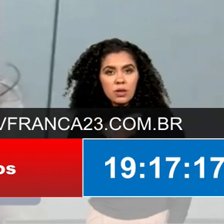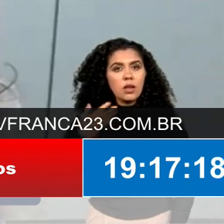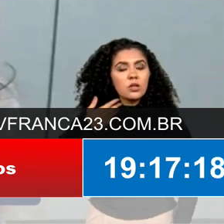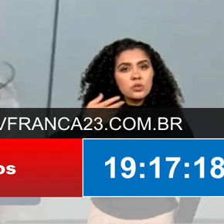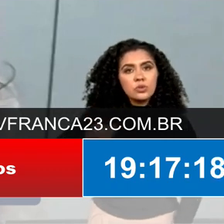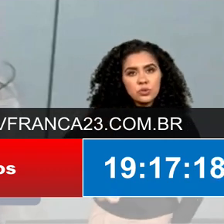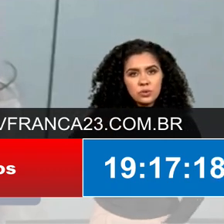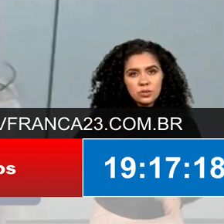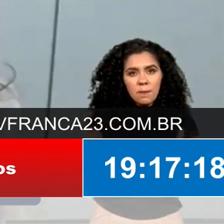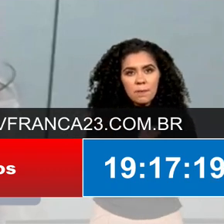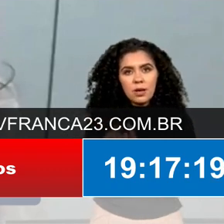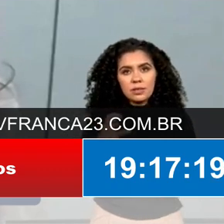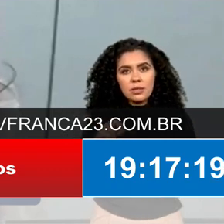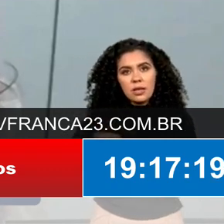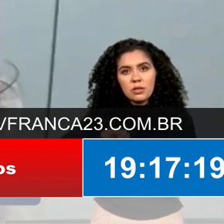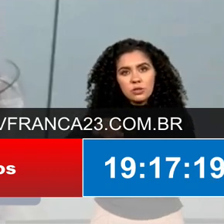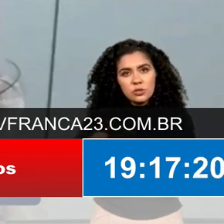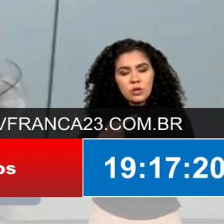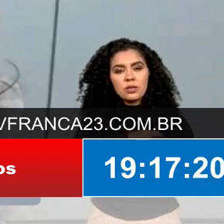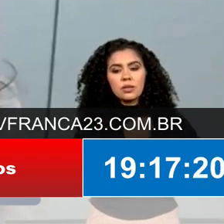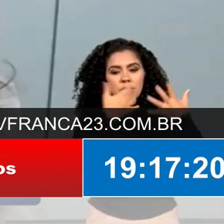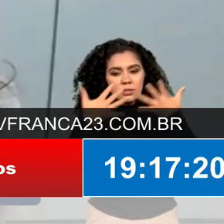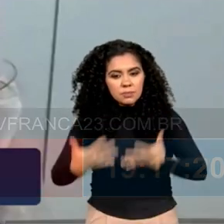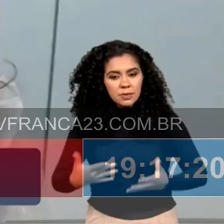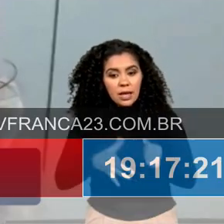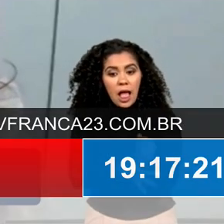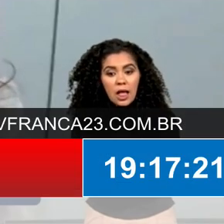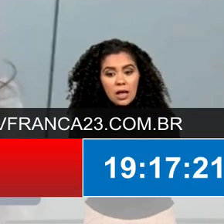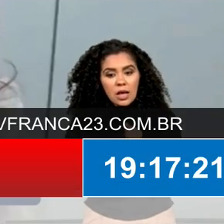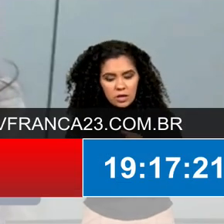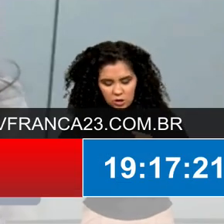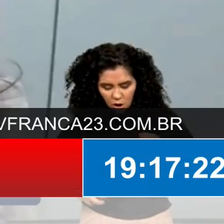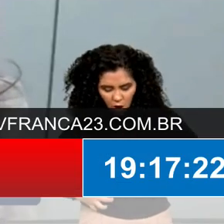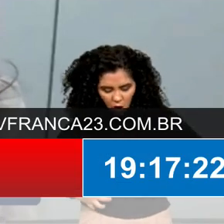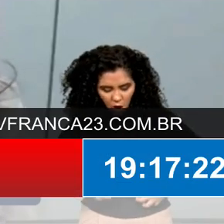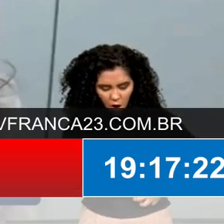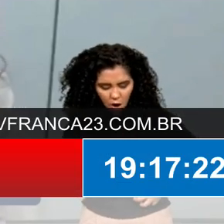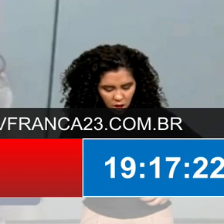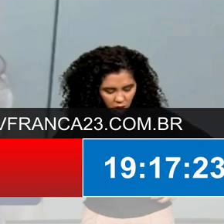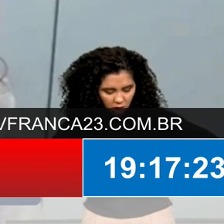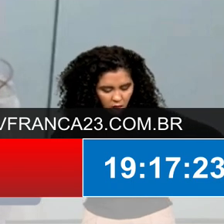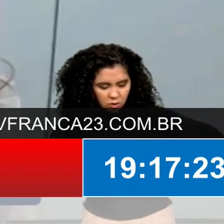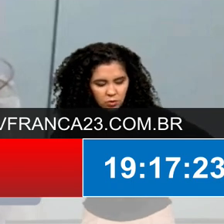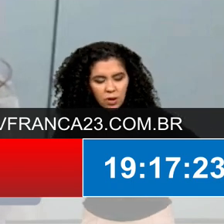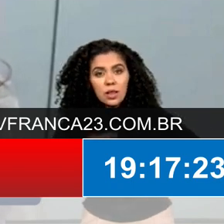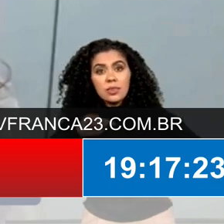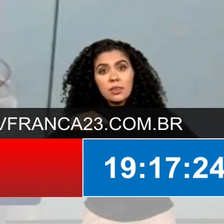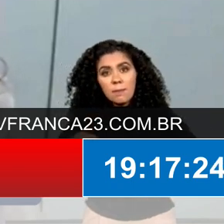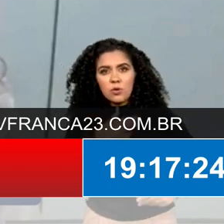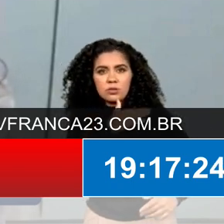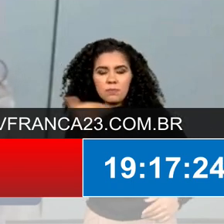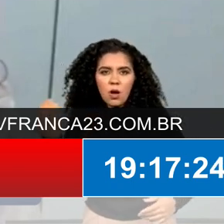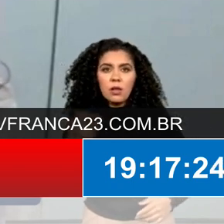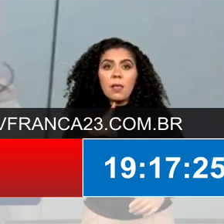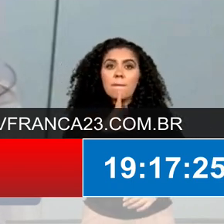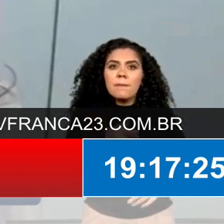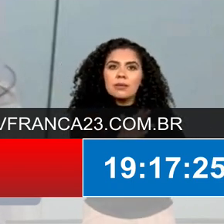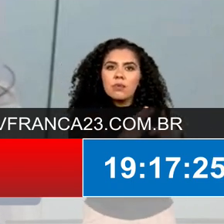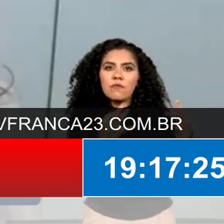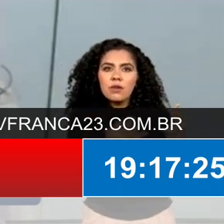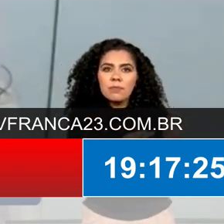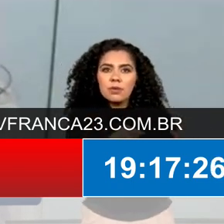que o registro garante que os órgãos sejam doados após a morte, mesmo que a família da